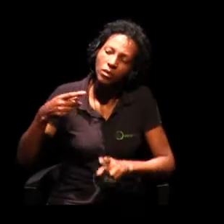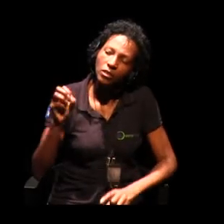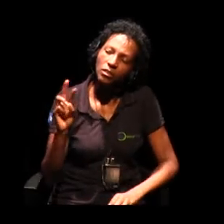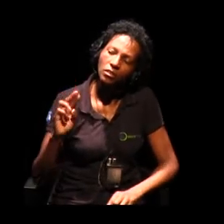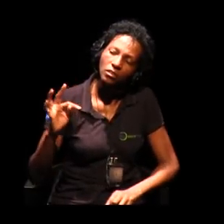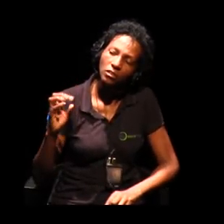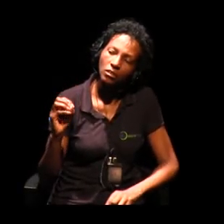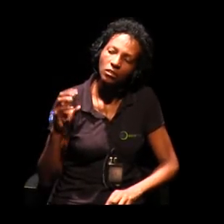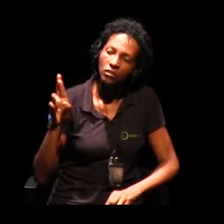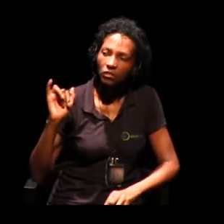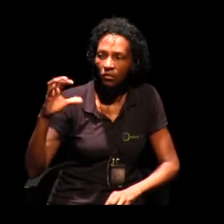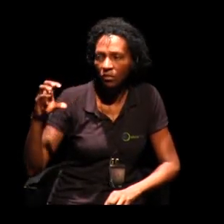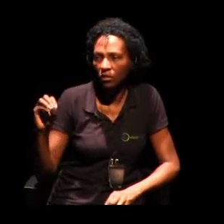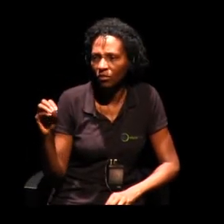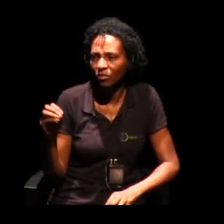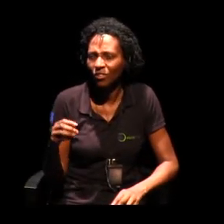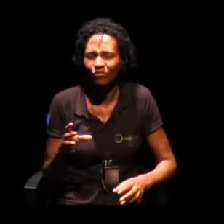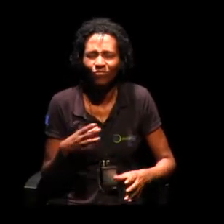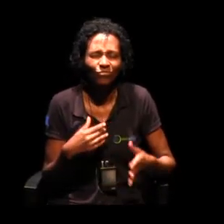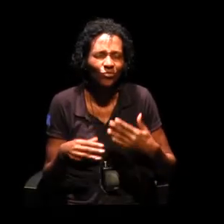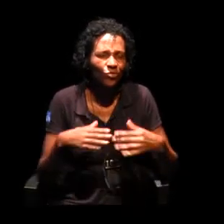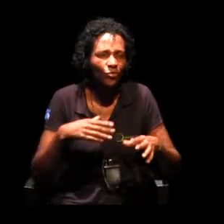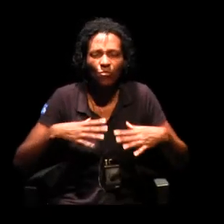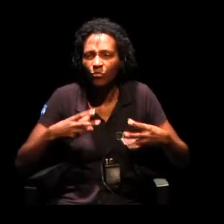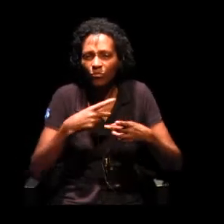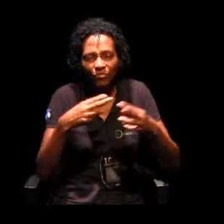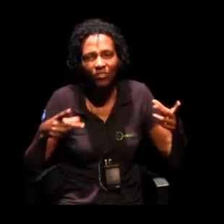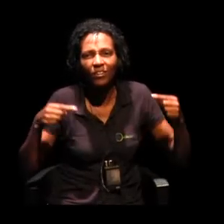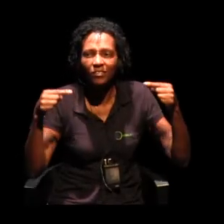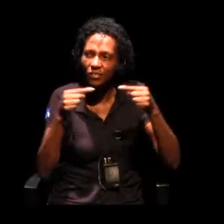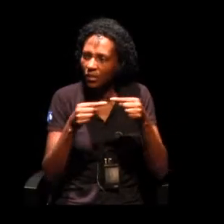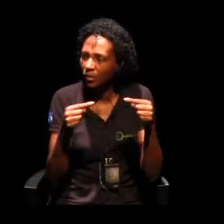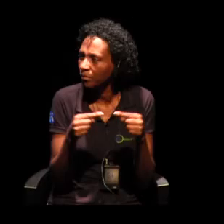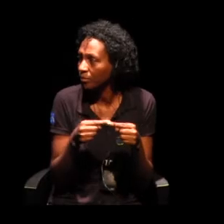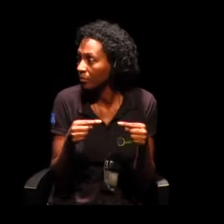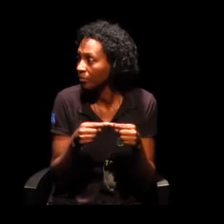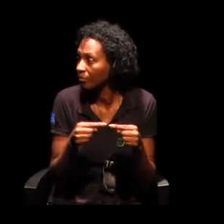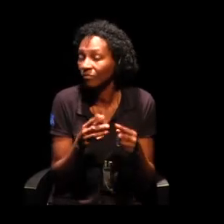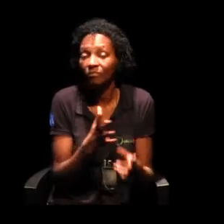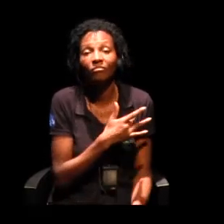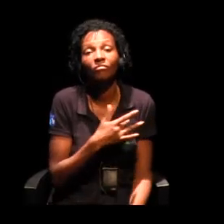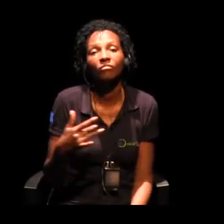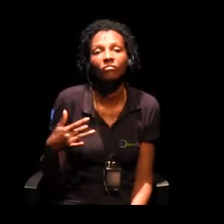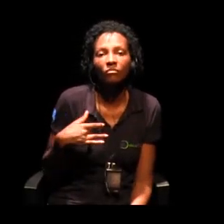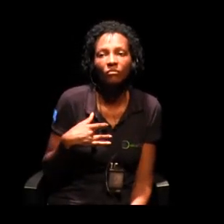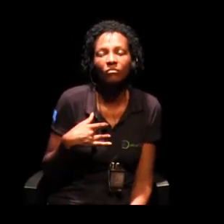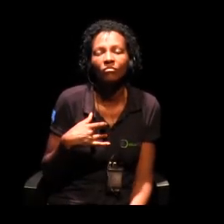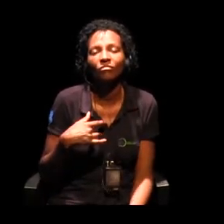também examinamos alguns tipos de tudo ligado à parte de